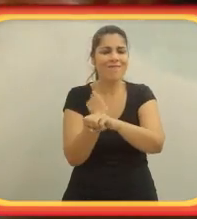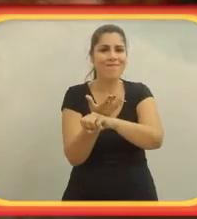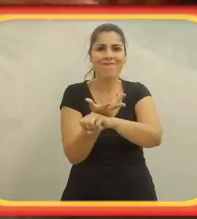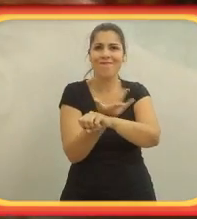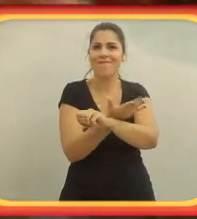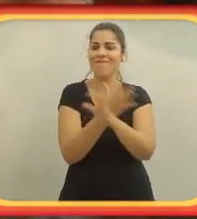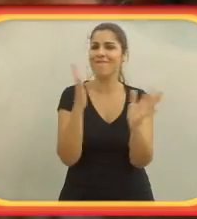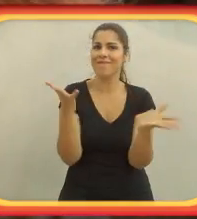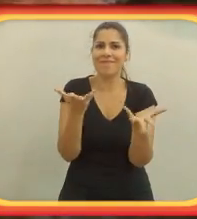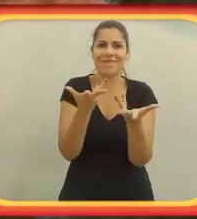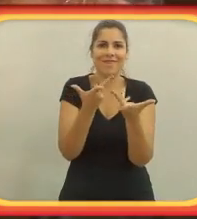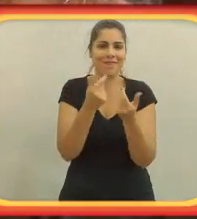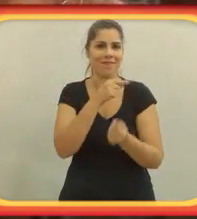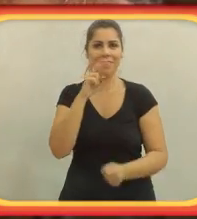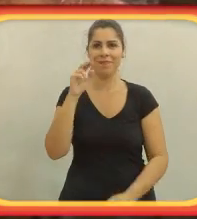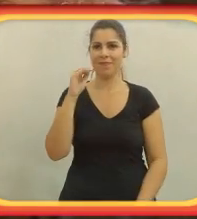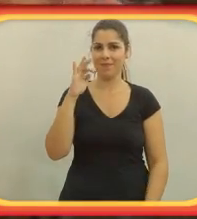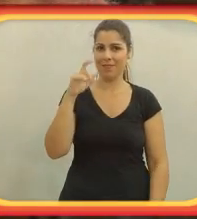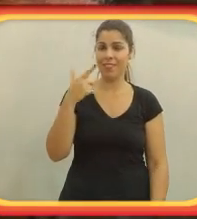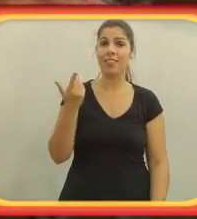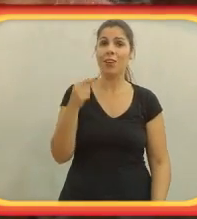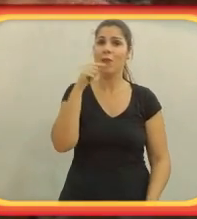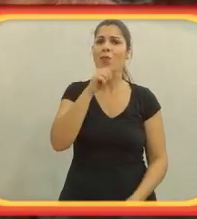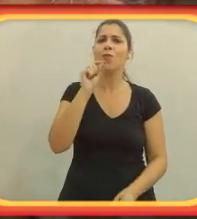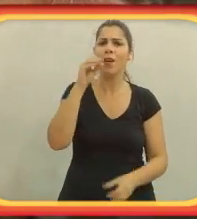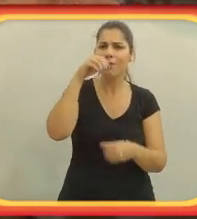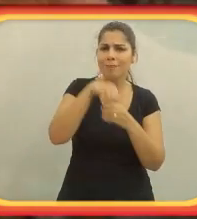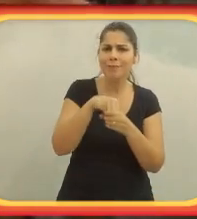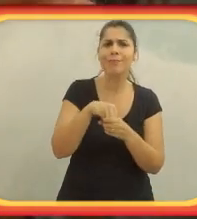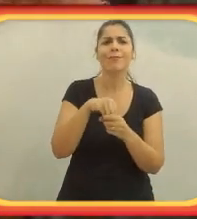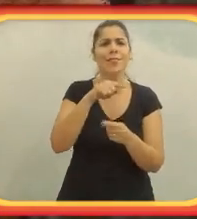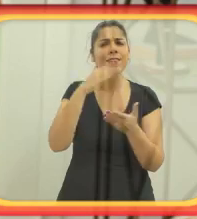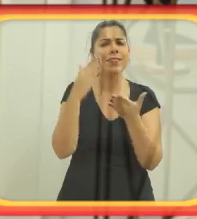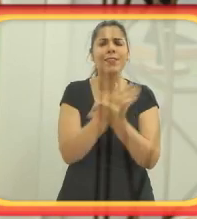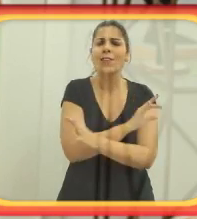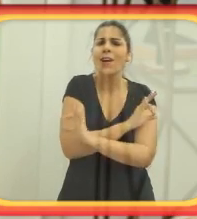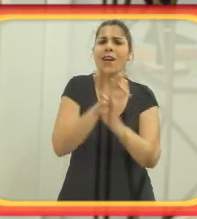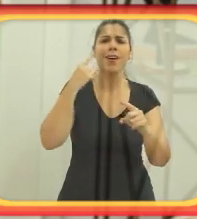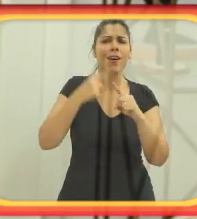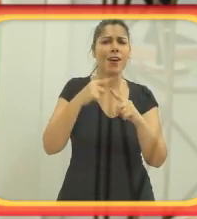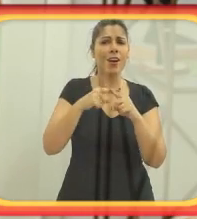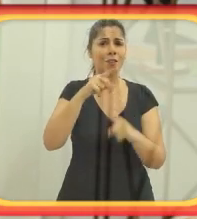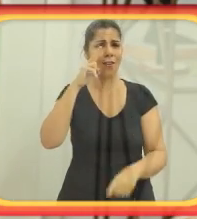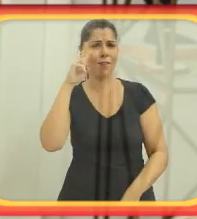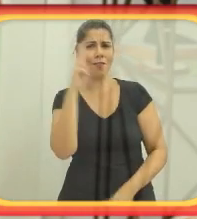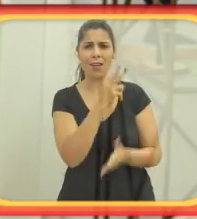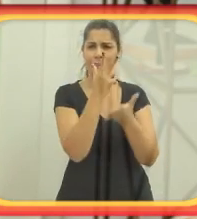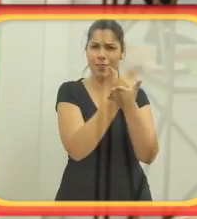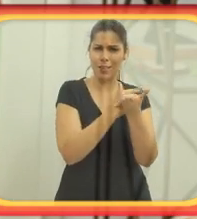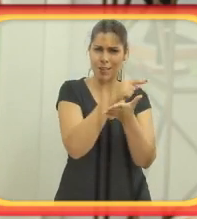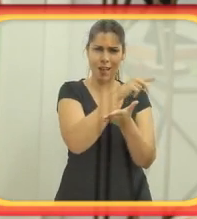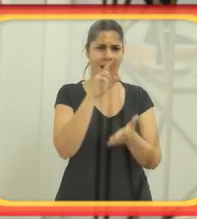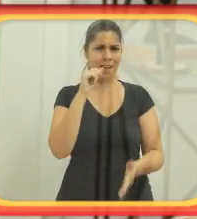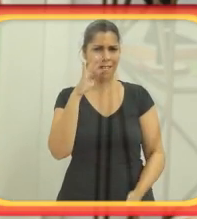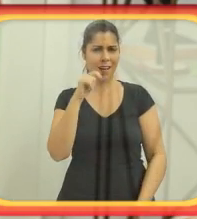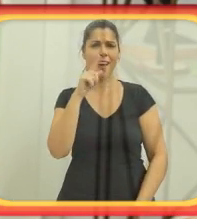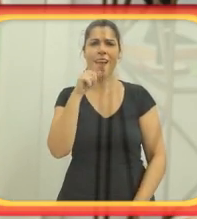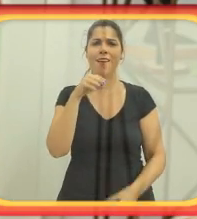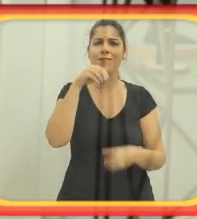seguinte: esse livro é ótimo porque você vai vendo os desenhos da Rafaela e, à medida que você vai vendo o livro,